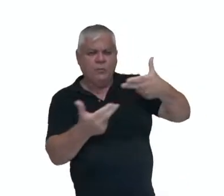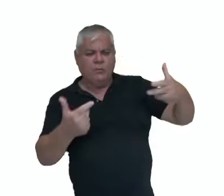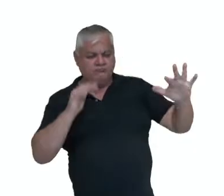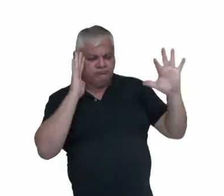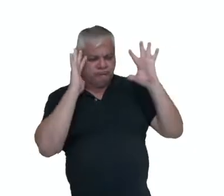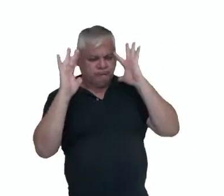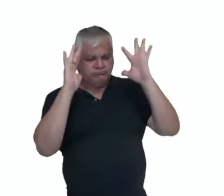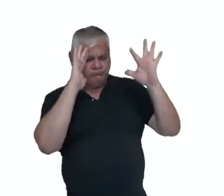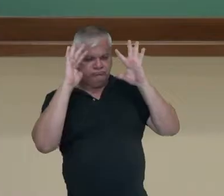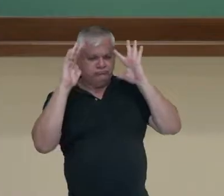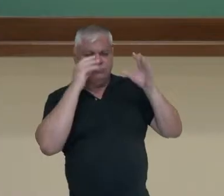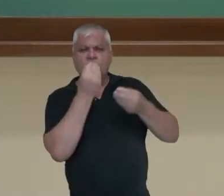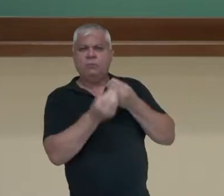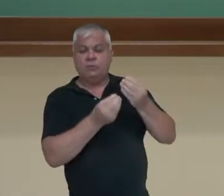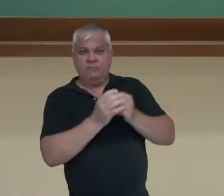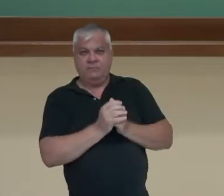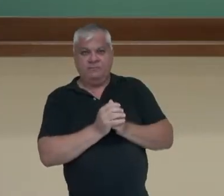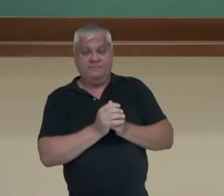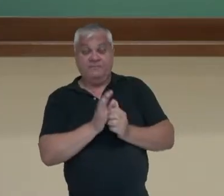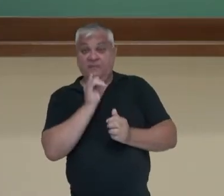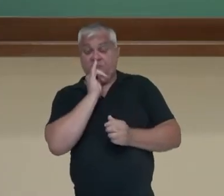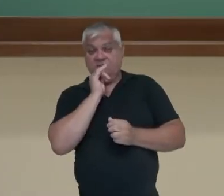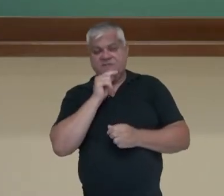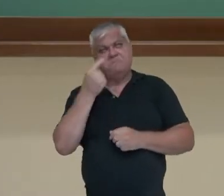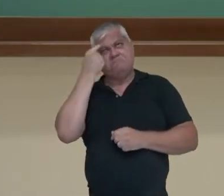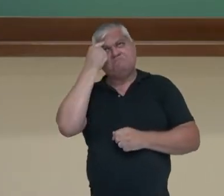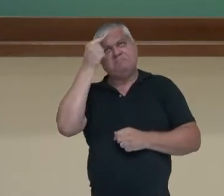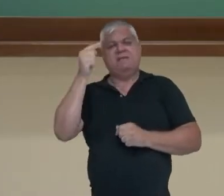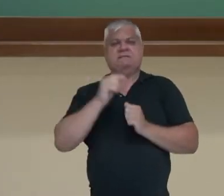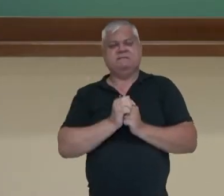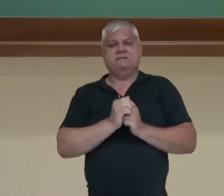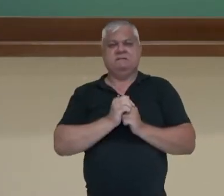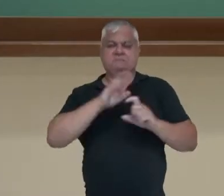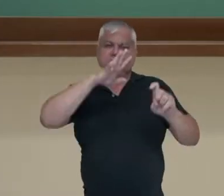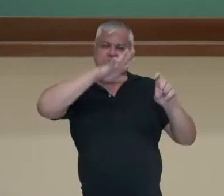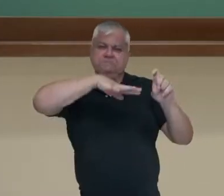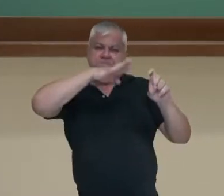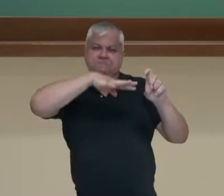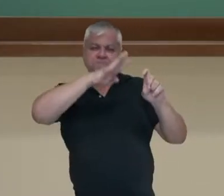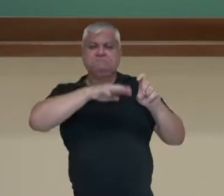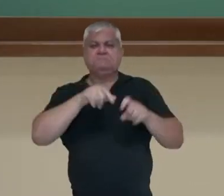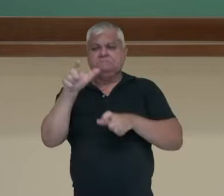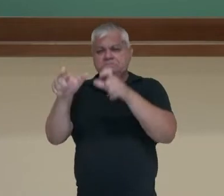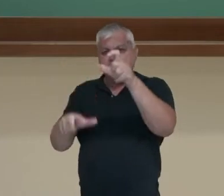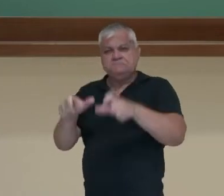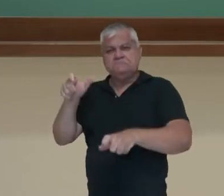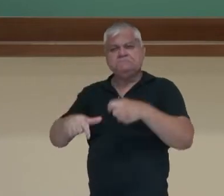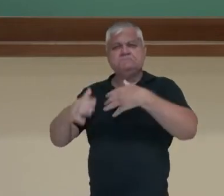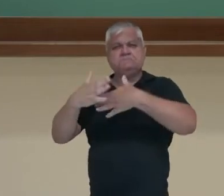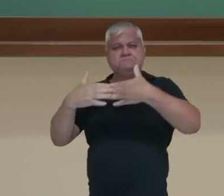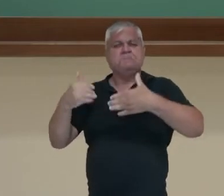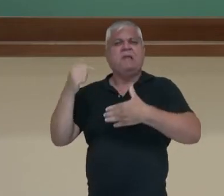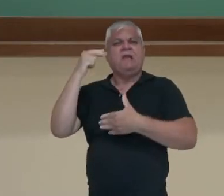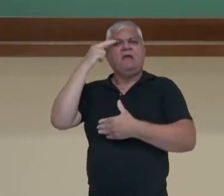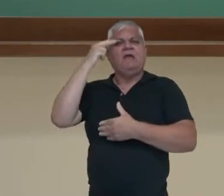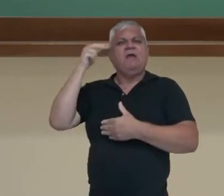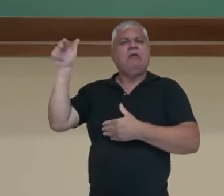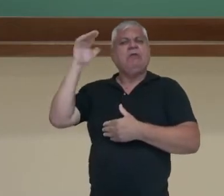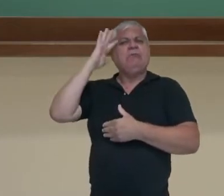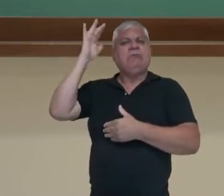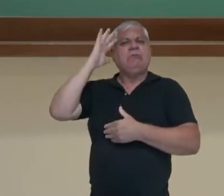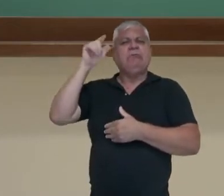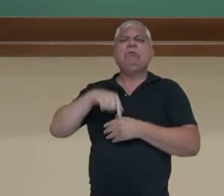Então, diferente do que a gente pensa lá na mitologia, os filósofos queriam explicações racionais, né? O que